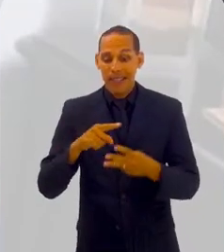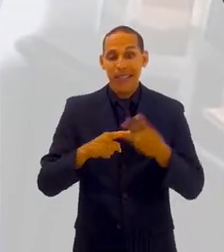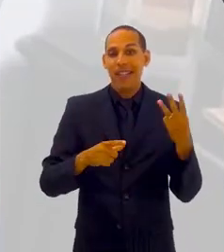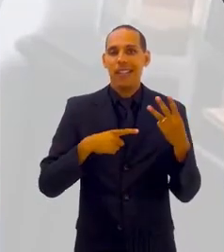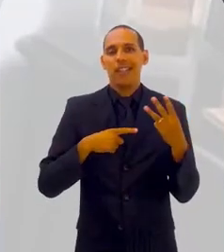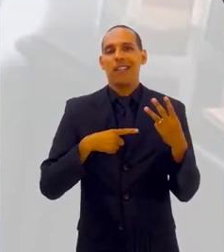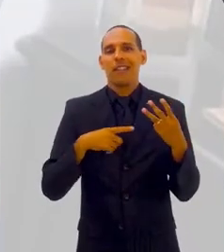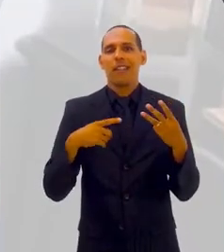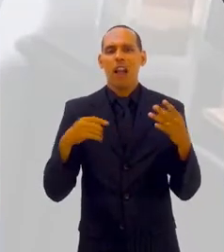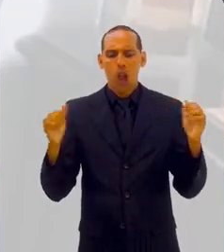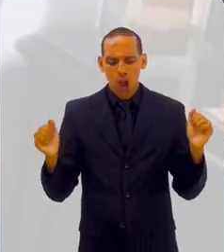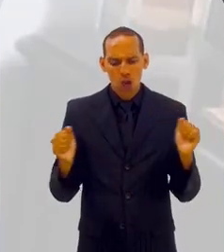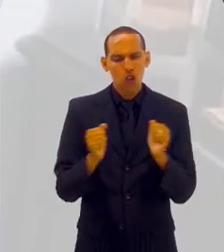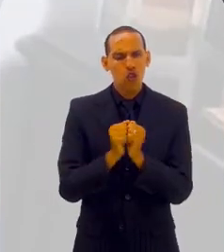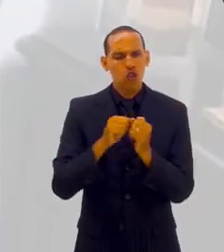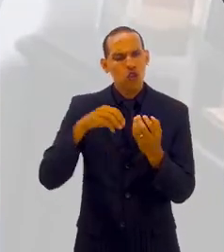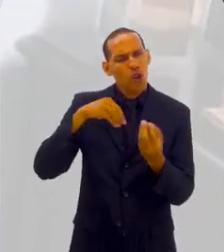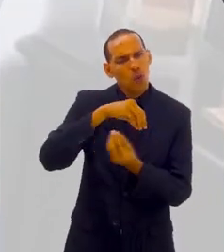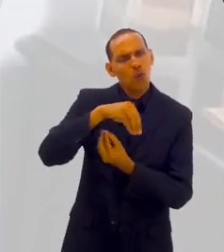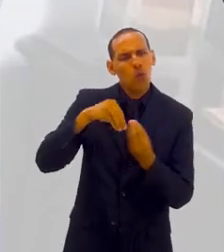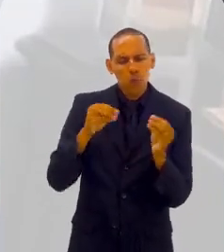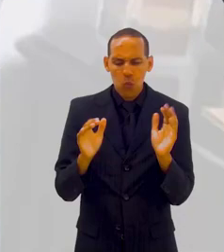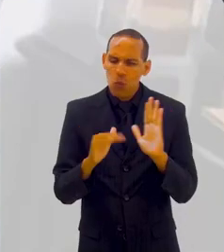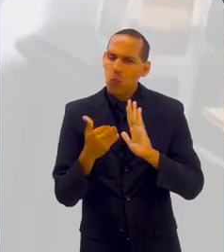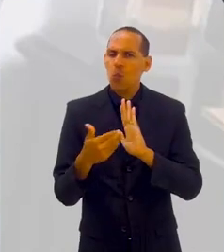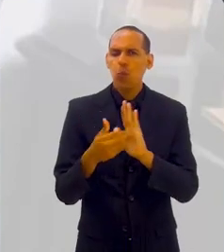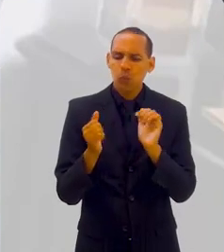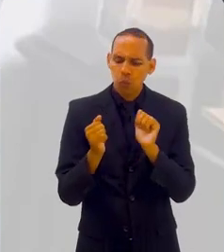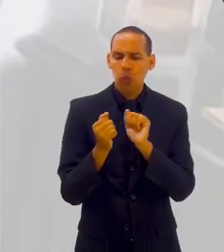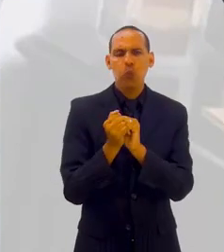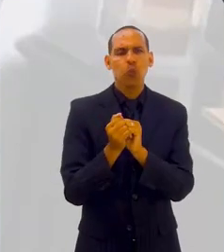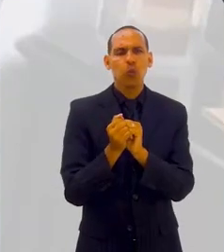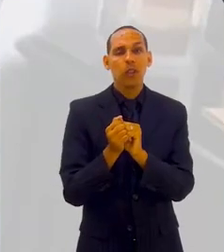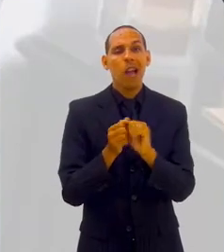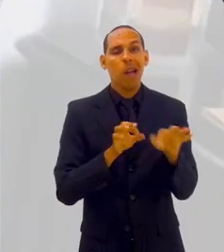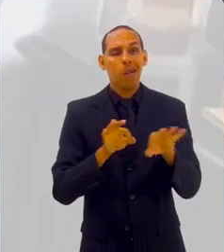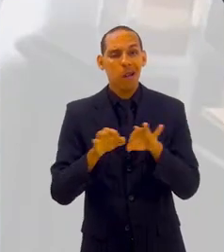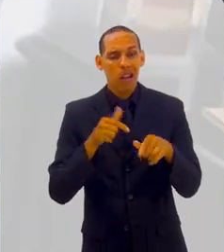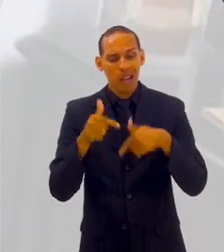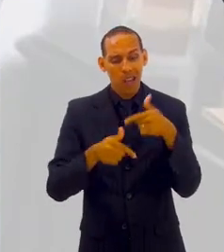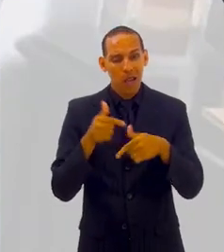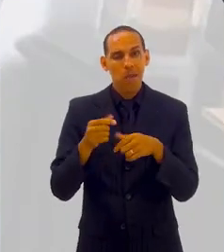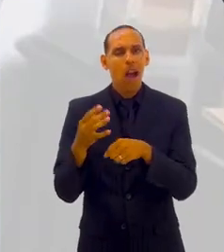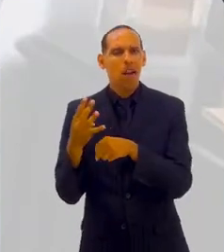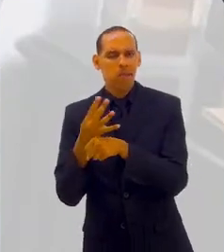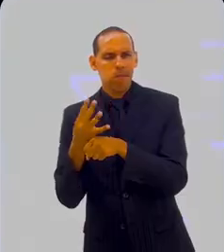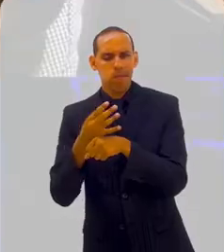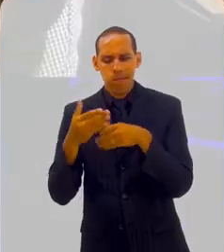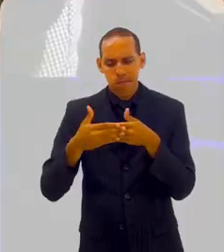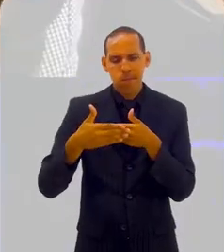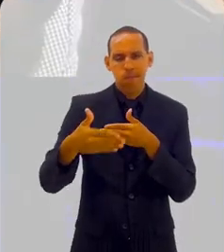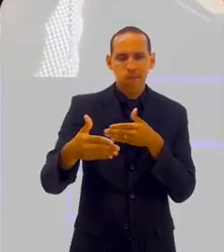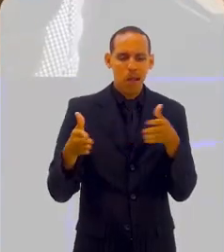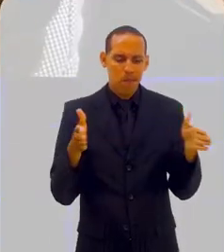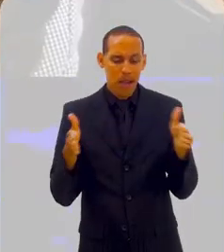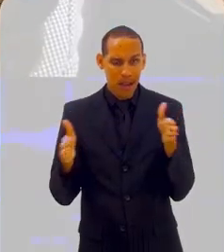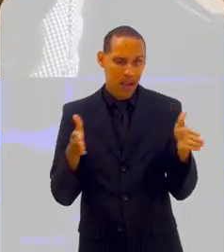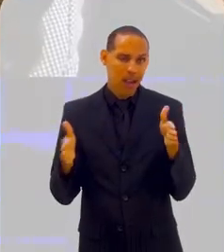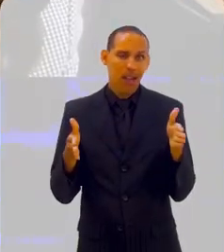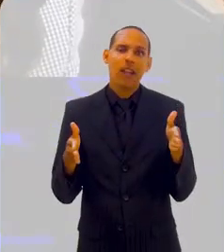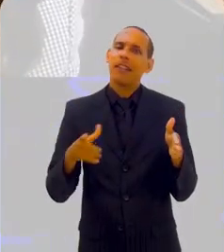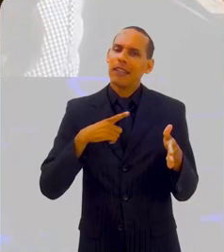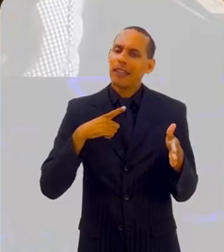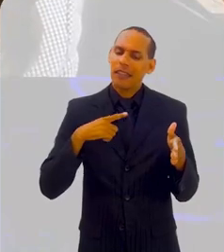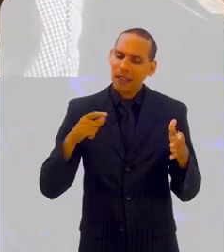a gente tinha que unir essas forças para ter realmente um plano de trabalho para os próximos 4 anos, de quem quer